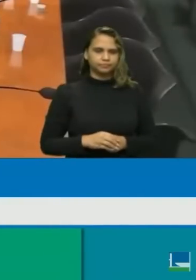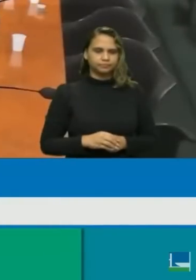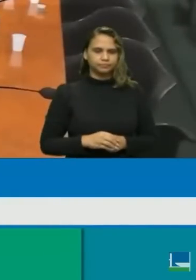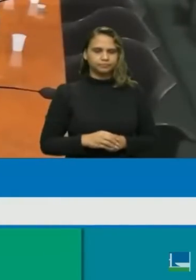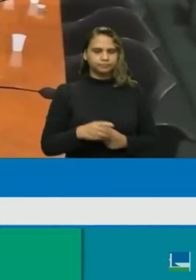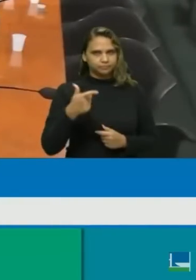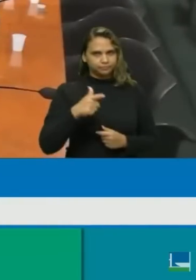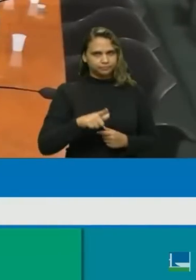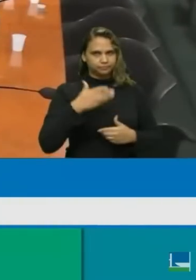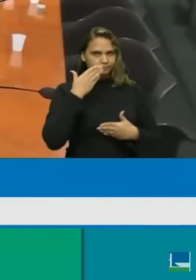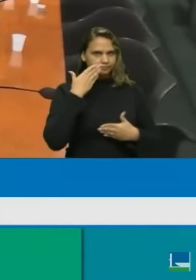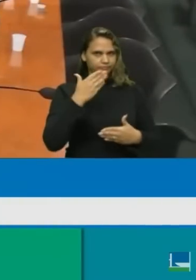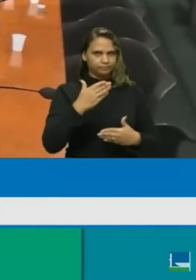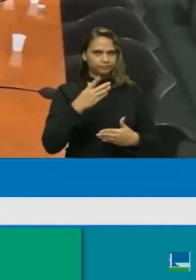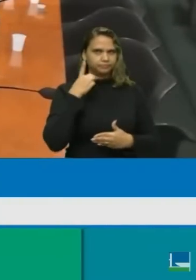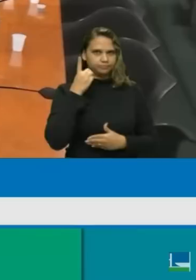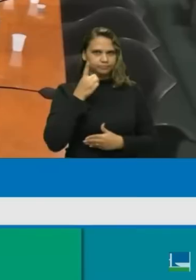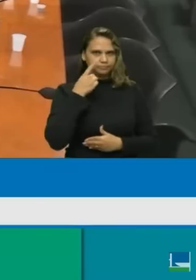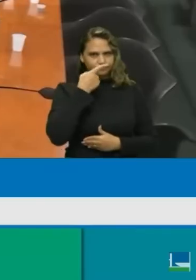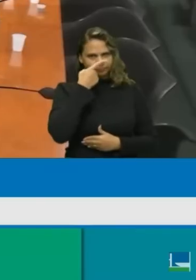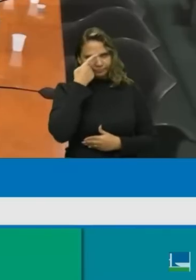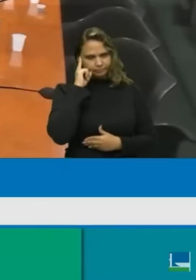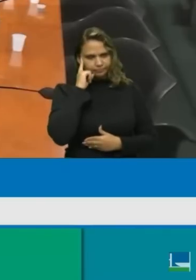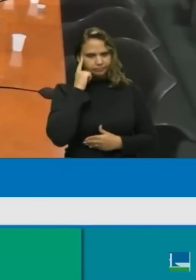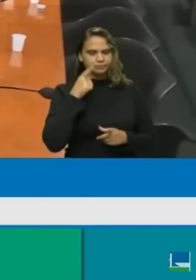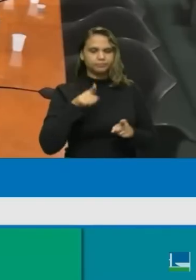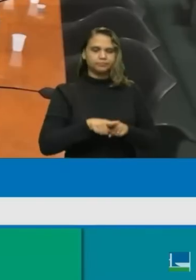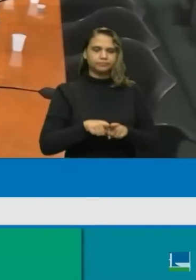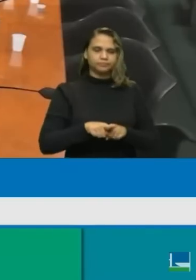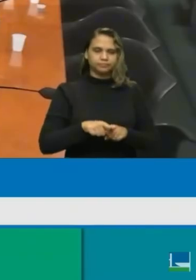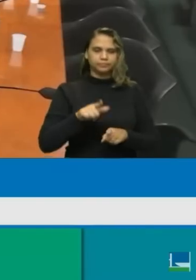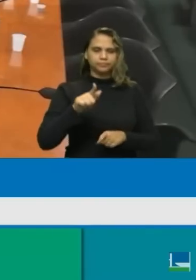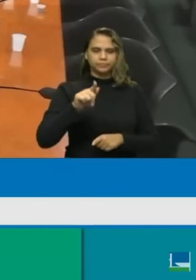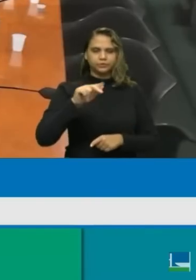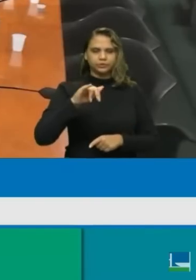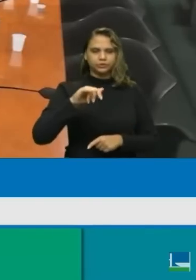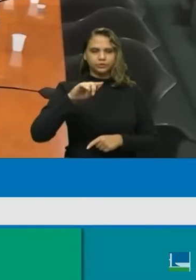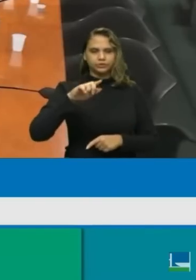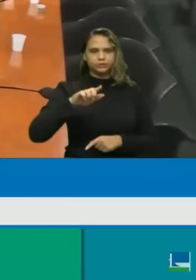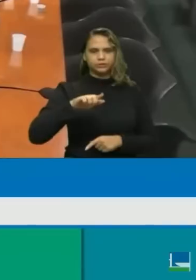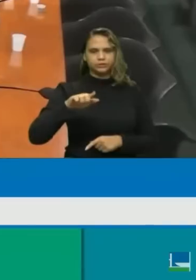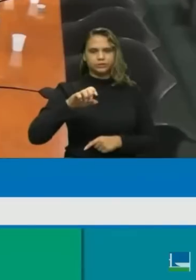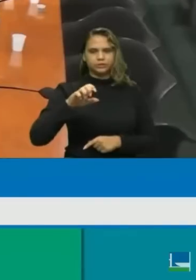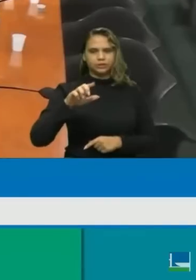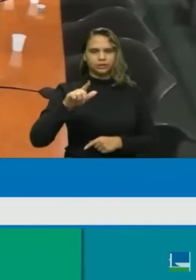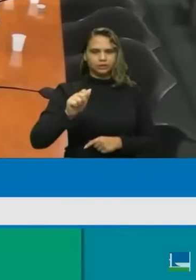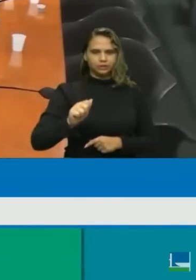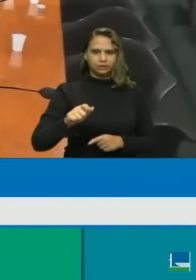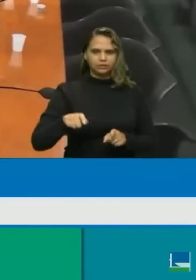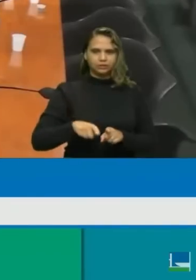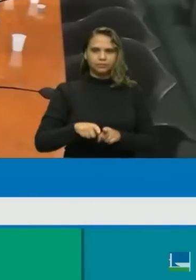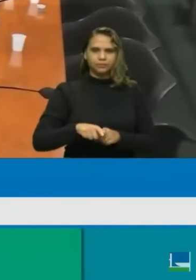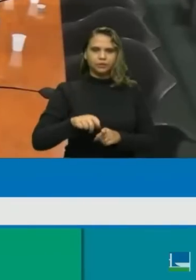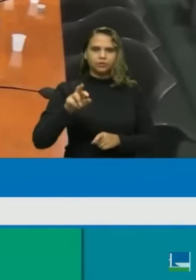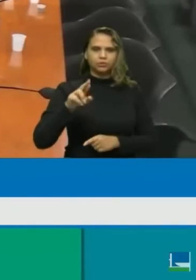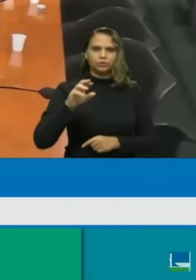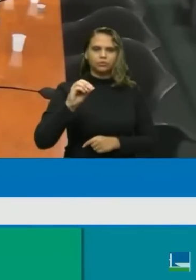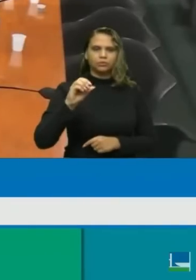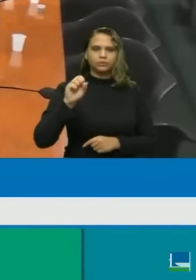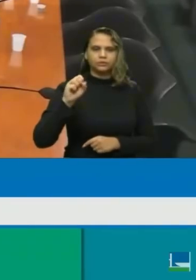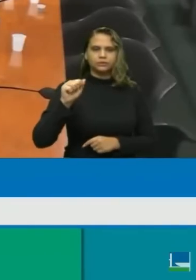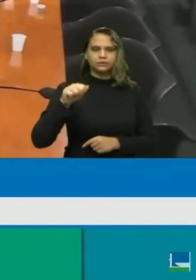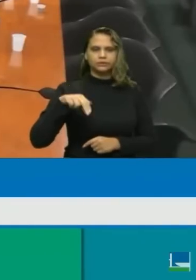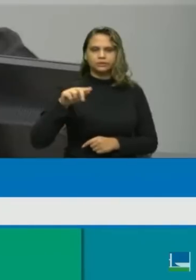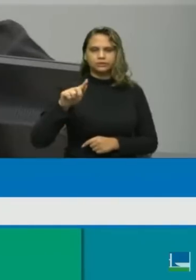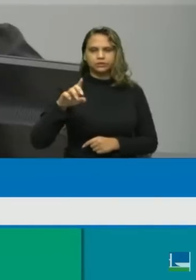Mais uma vez quero agradecer a deputada Daniela, agradecer a deputada Gisela, agradecer a deputada Rosângela Moro, a equipe dela